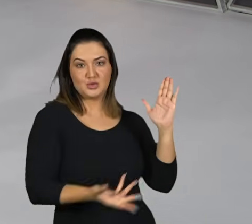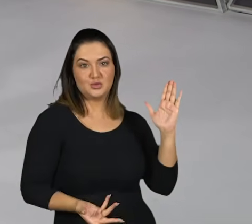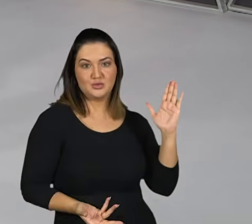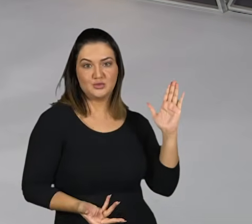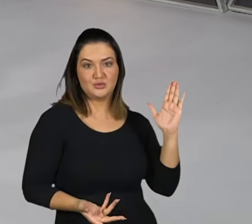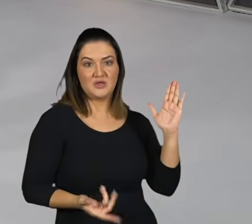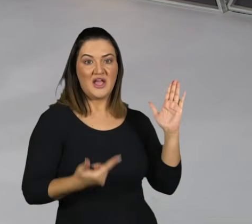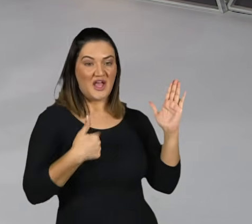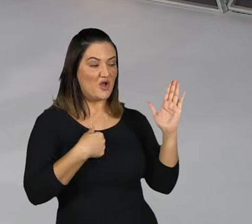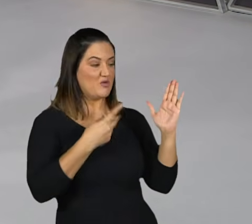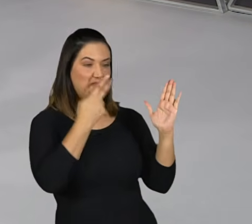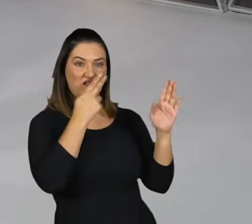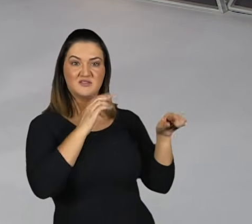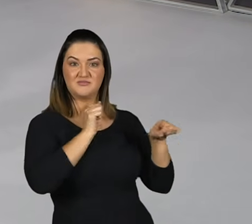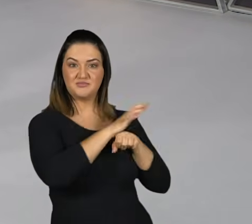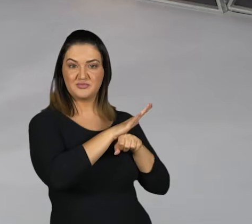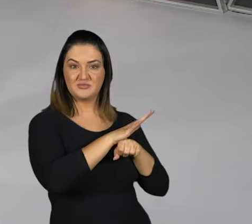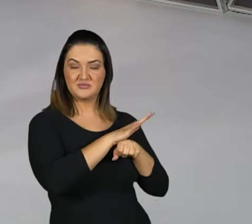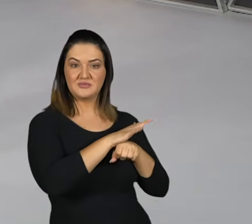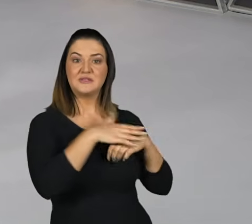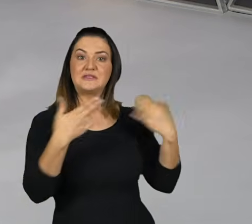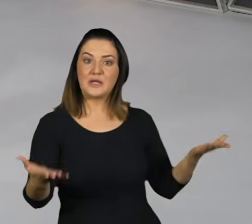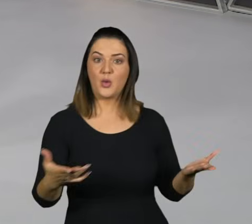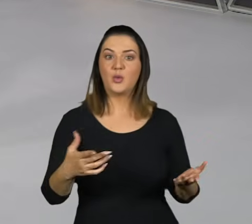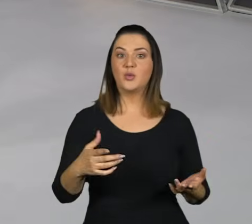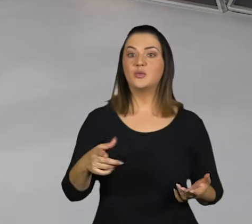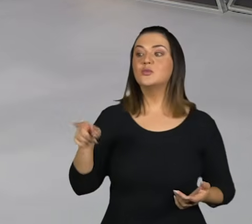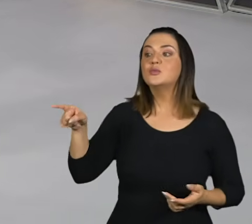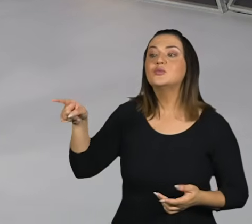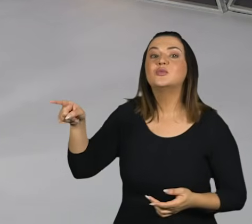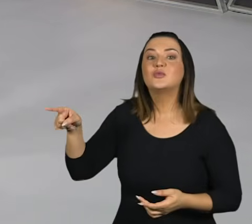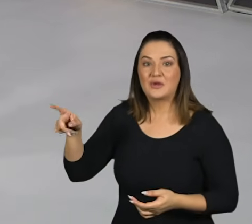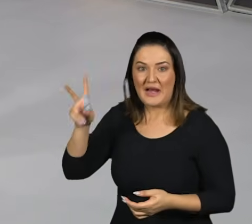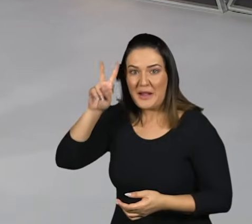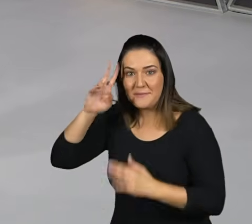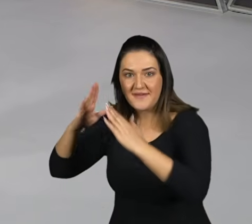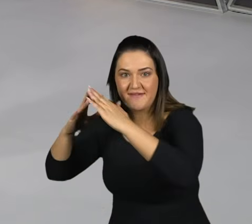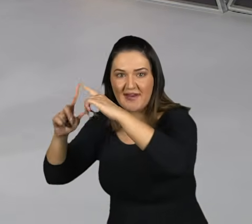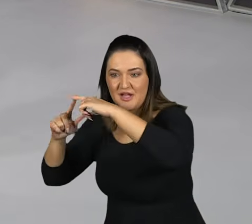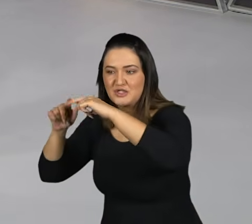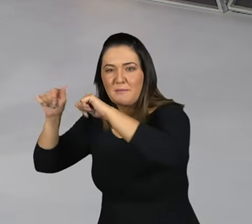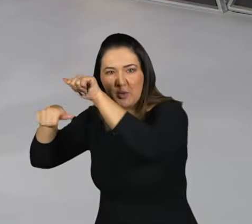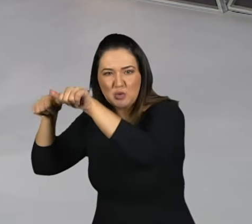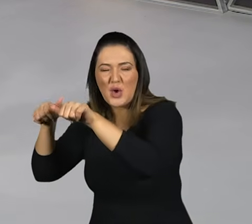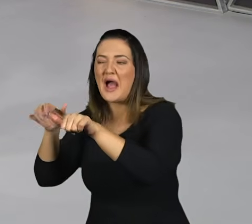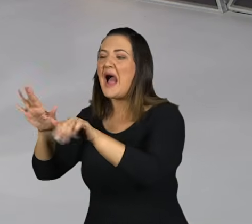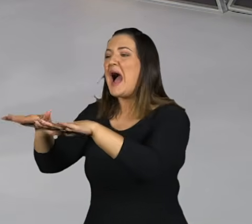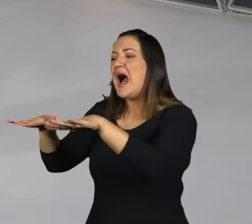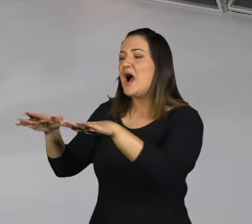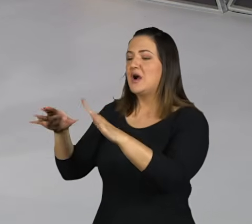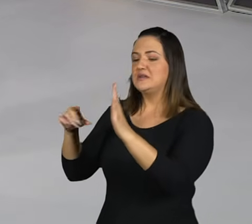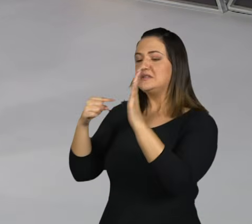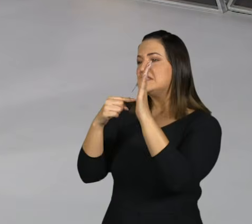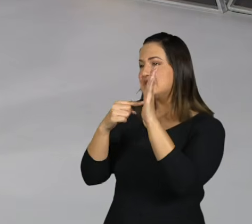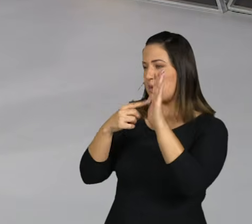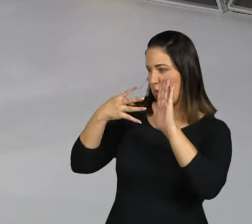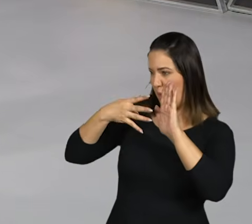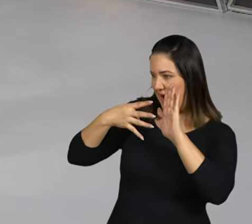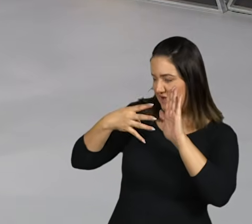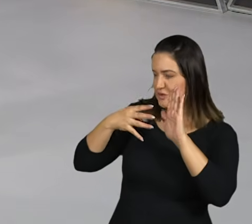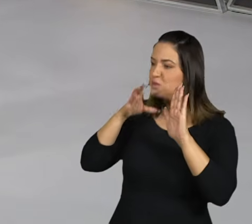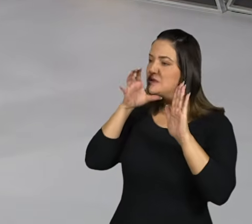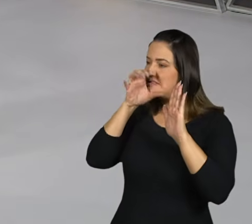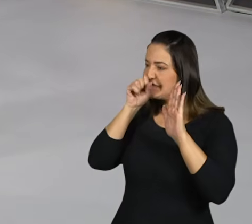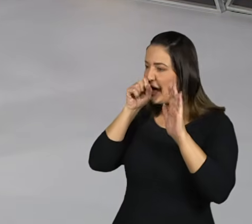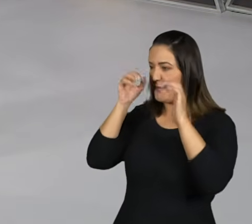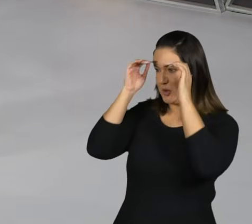mulher do Apocalipse 17, a prostituta, a igreja falsa, para mudar o sábado para o domingo, mexeu em um mandamento, certo? E aqui diz,